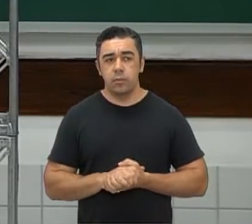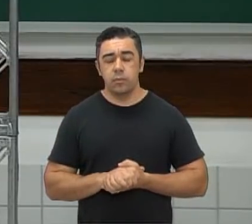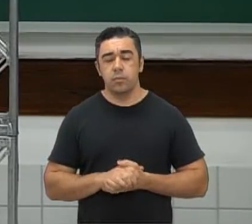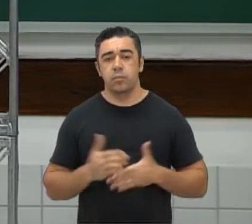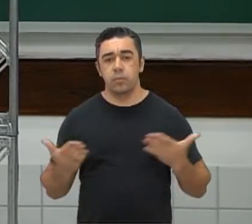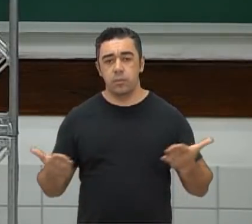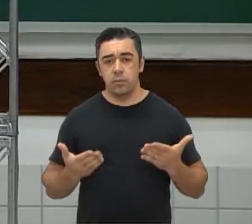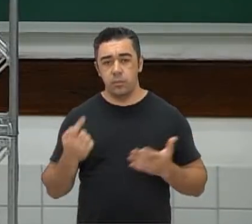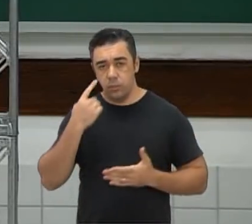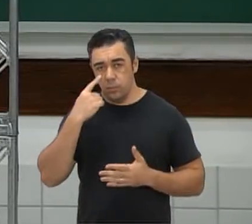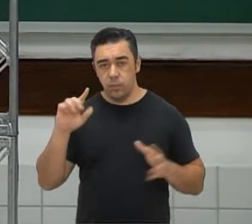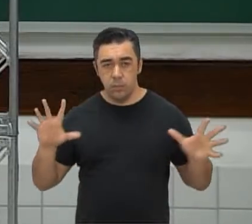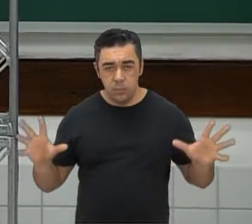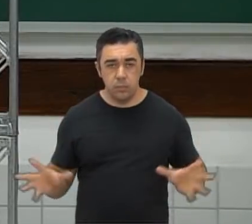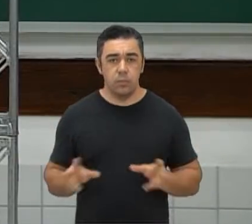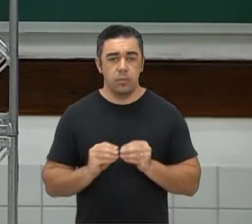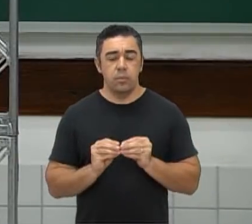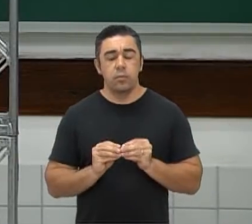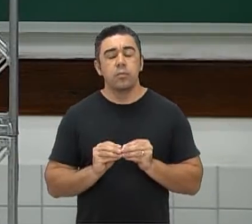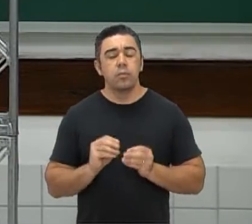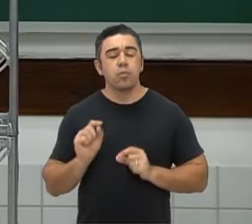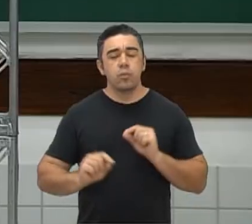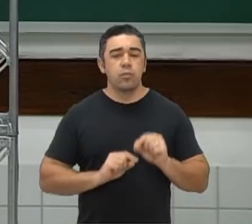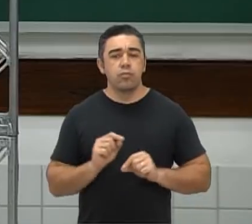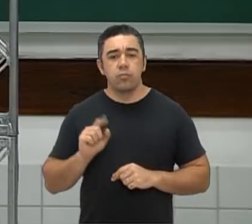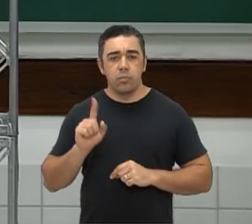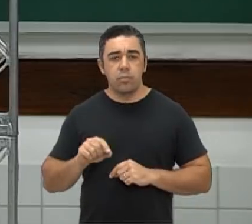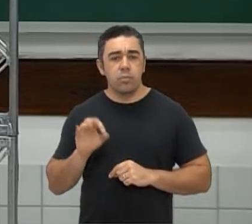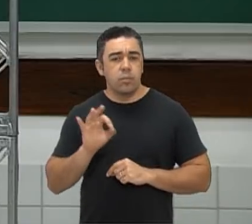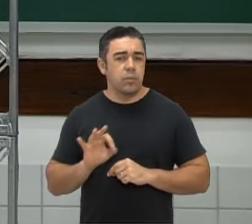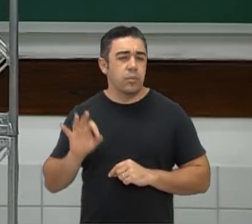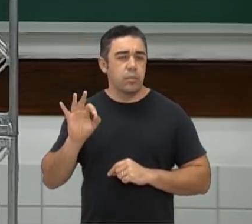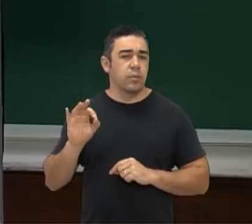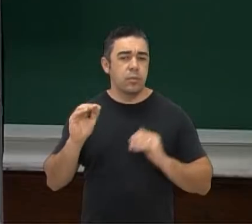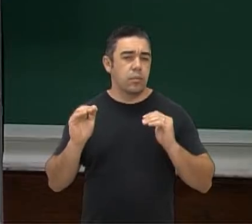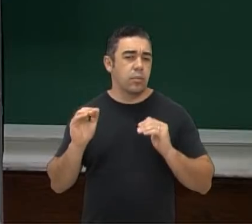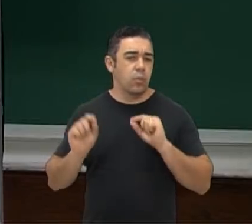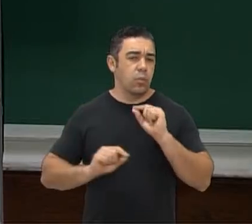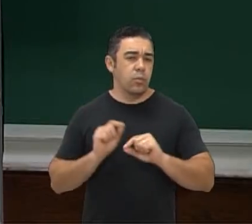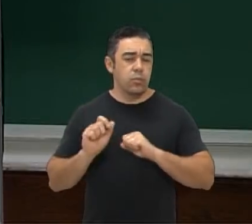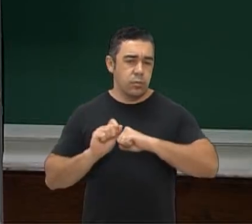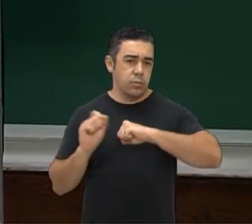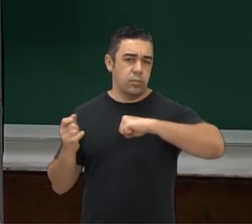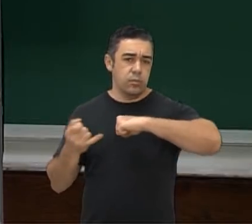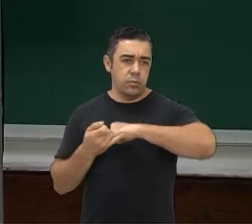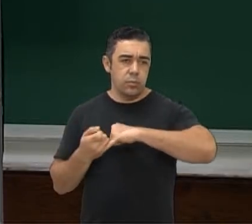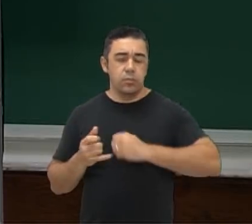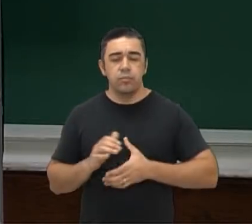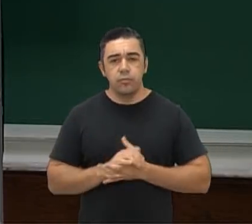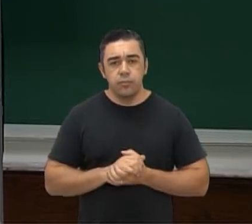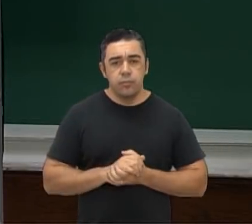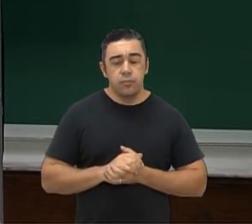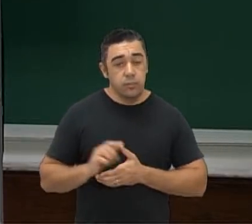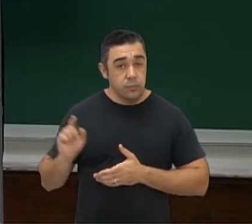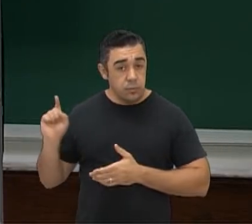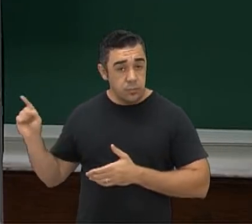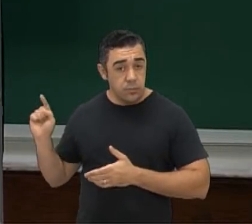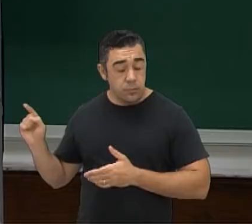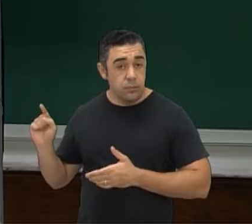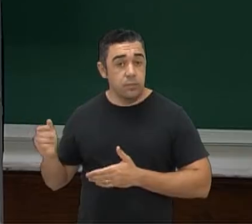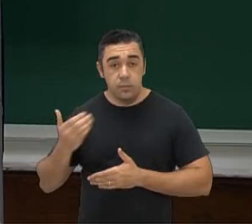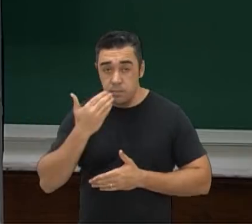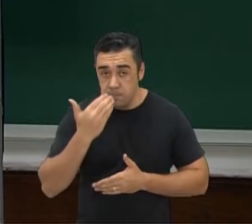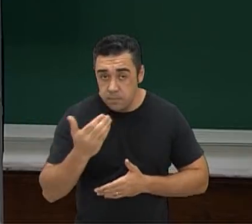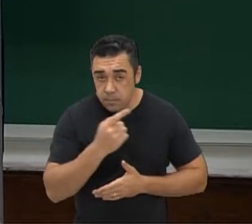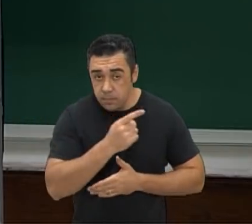Vamos agora fazer uma retomada, uma revisão também do grau superlativo dos adjetivos, Então esse exercício eu vou pedir um pouquinho mais